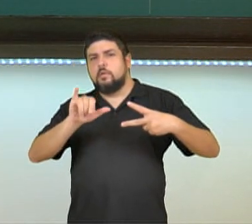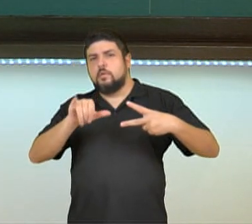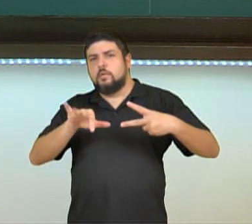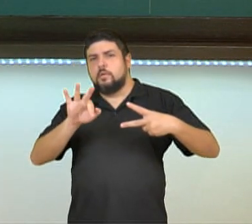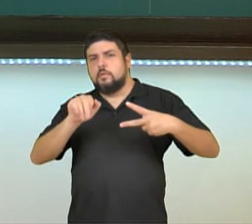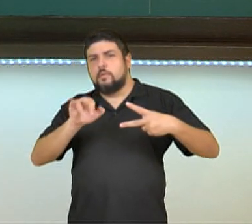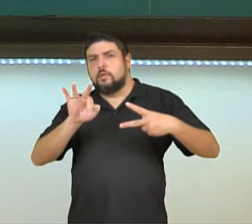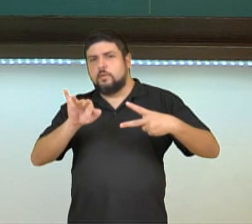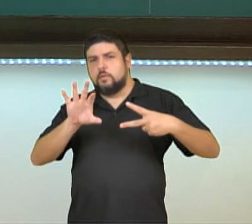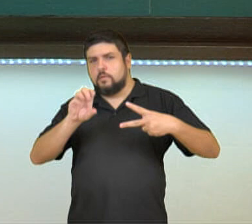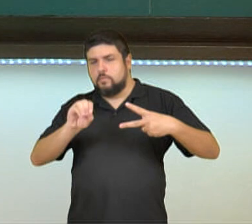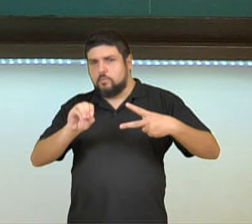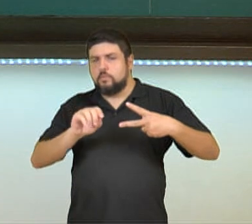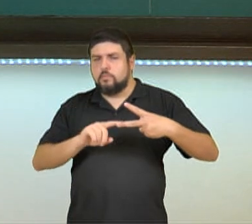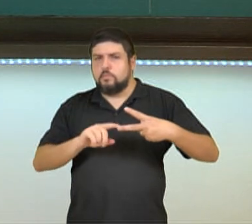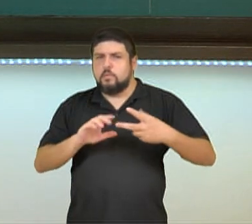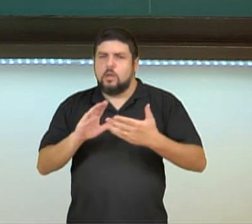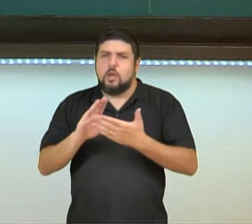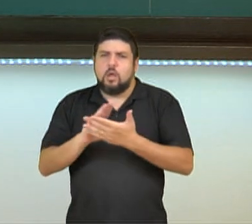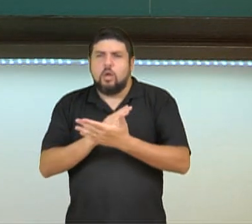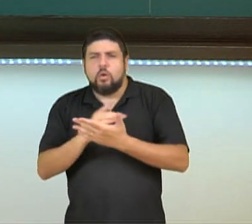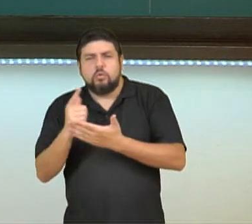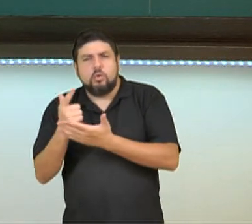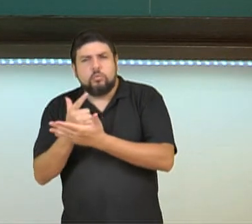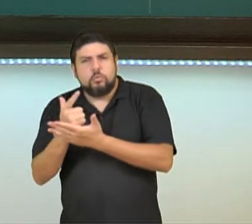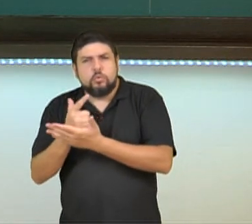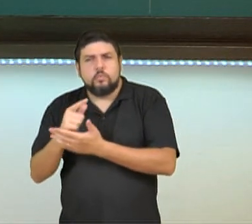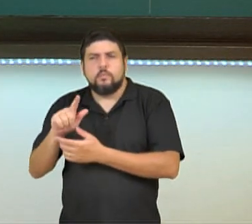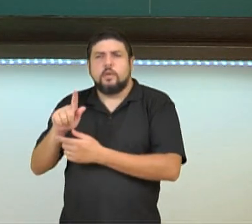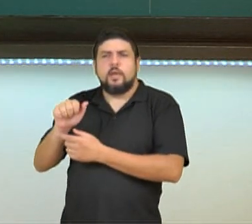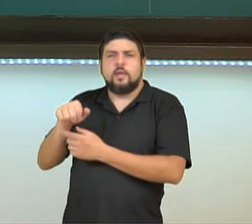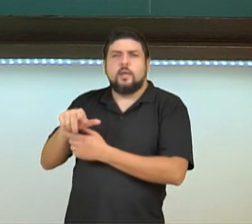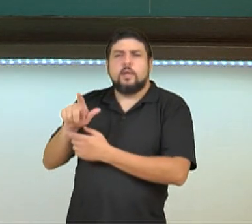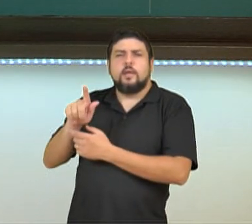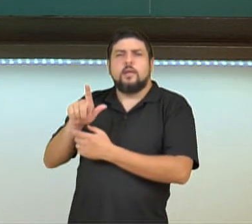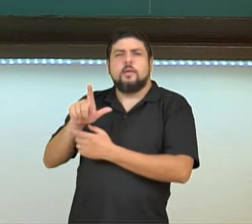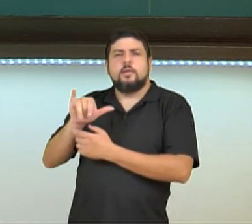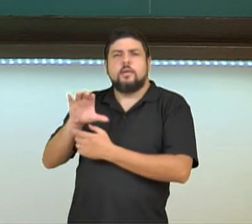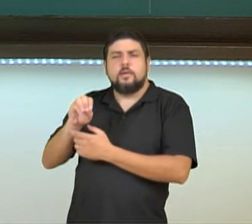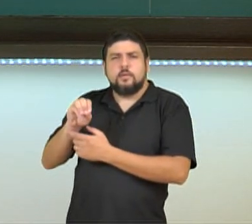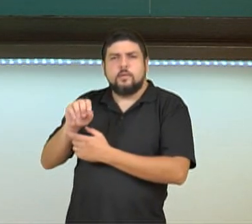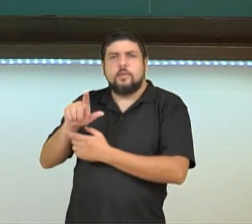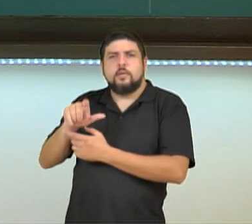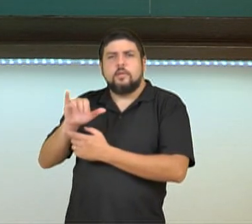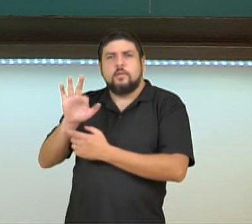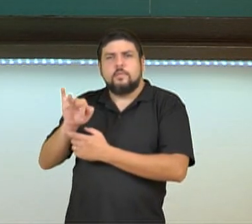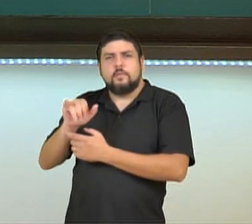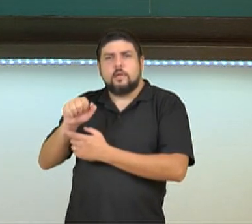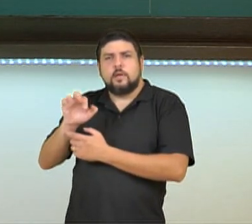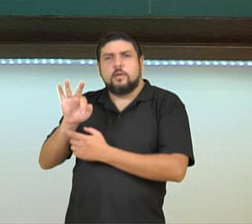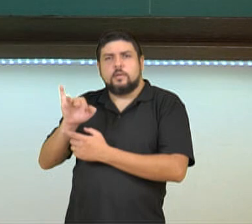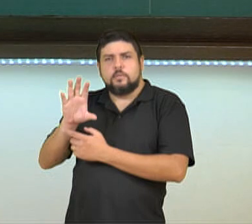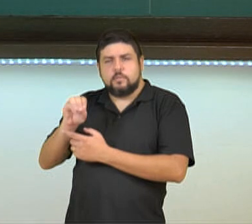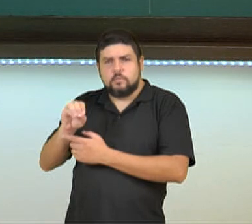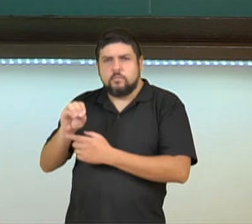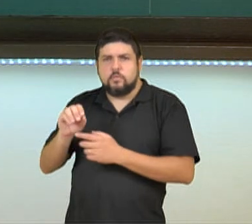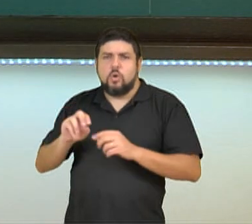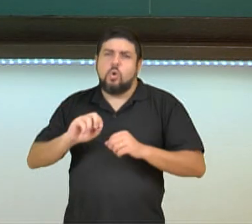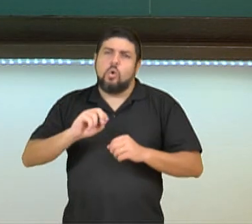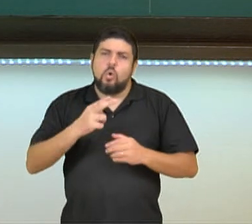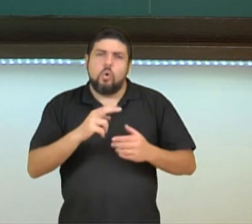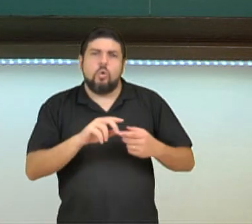de ciências chamam de gânglio, outros de linfonodo, mas é exatamente a mesma coisa. São